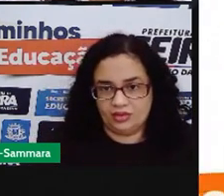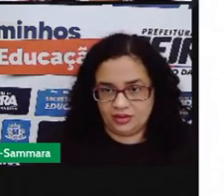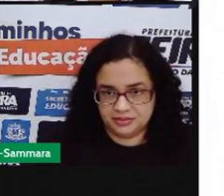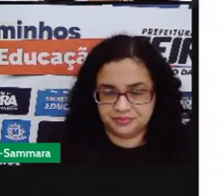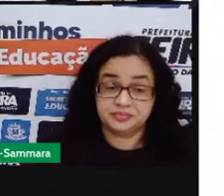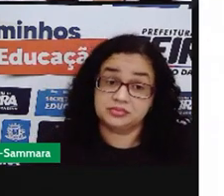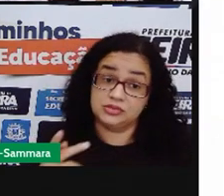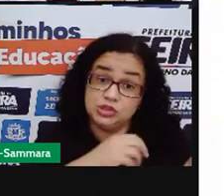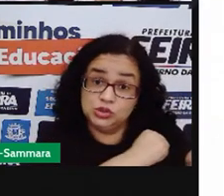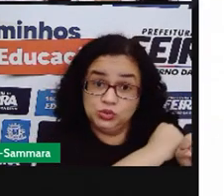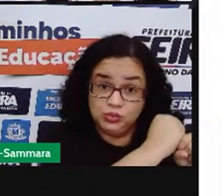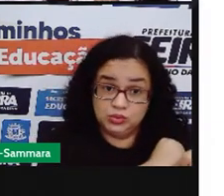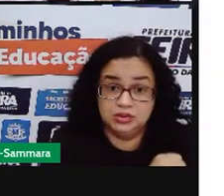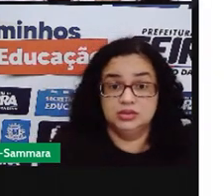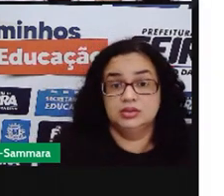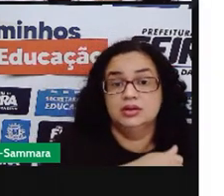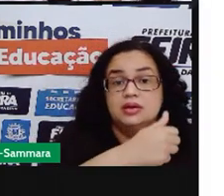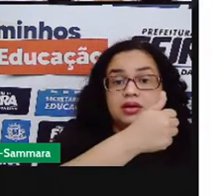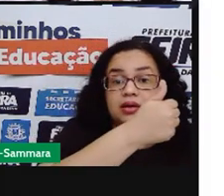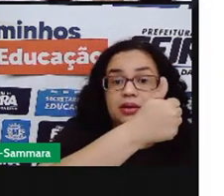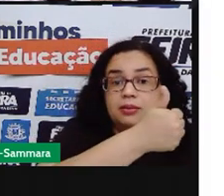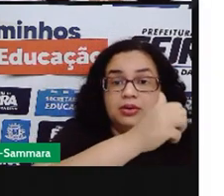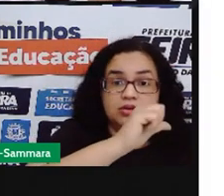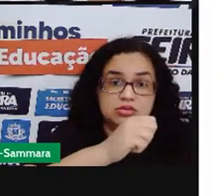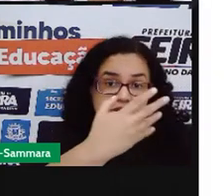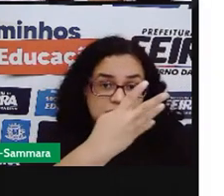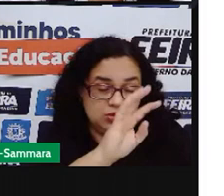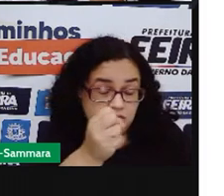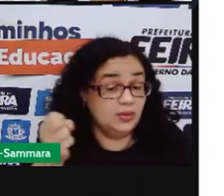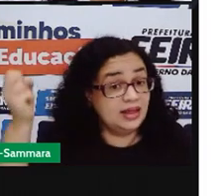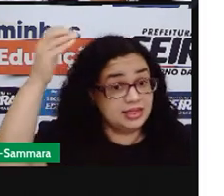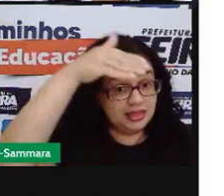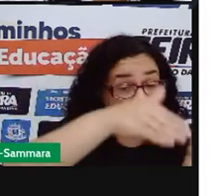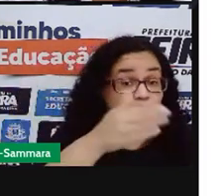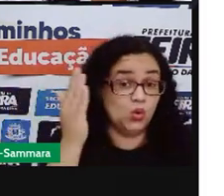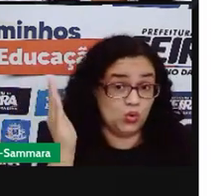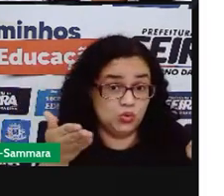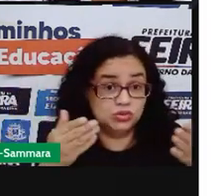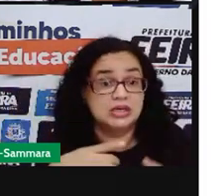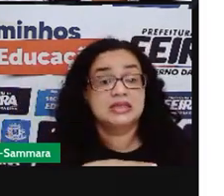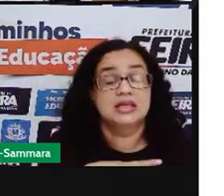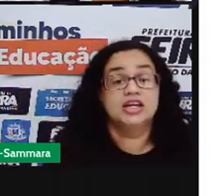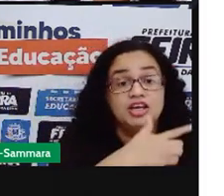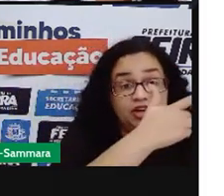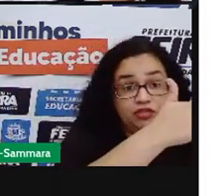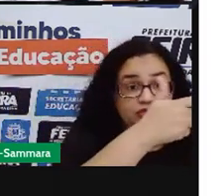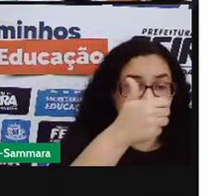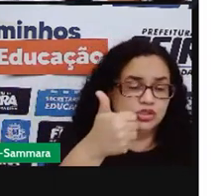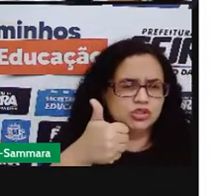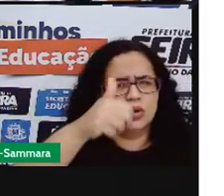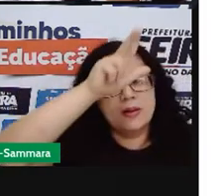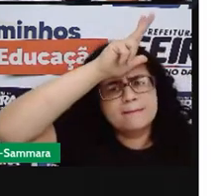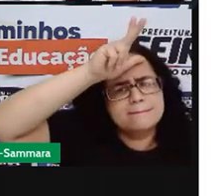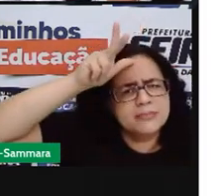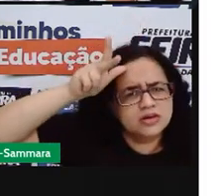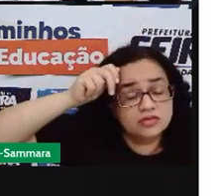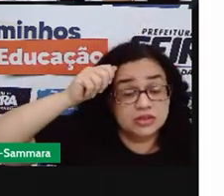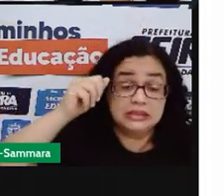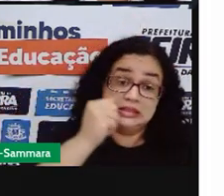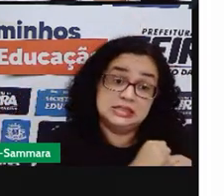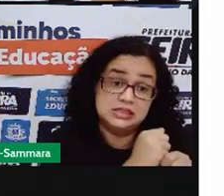Desde o ano de 1948 até a data presente, tivemos 21 prefeitos. Nas eleições